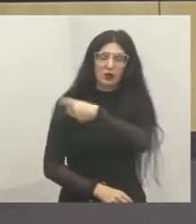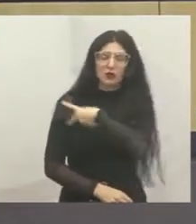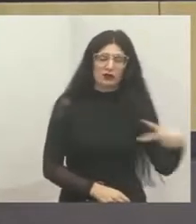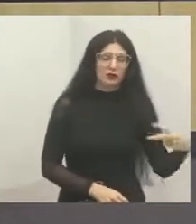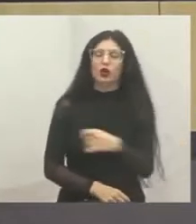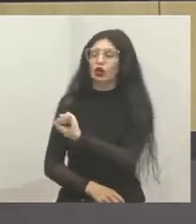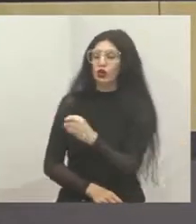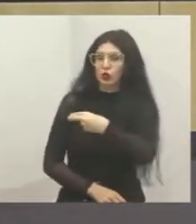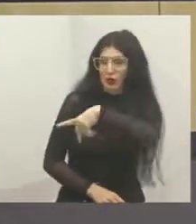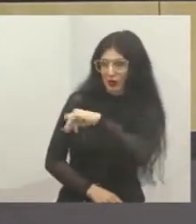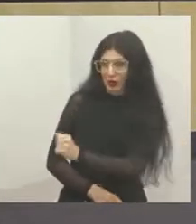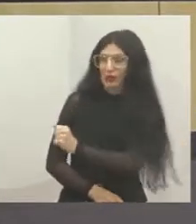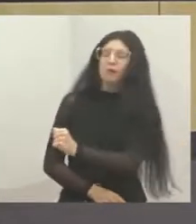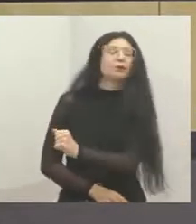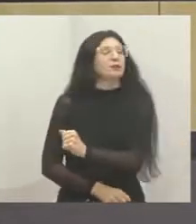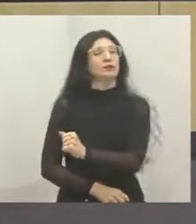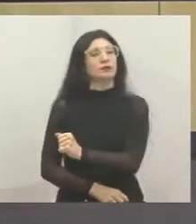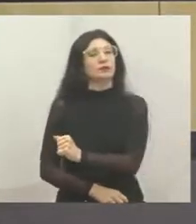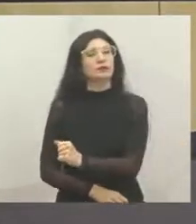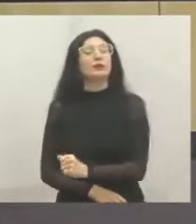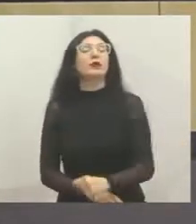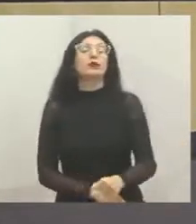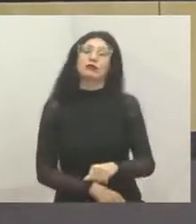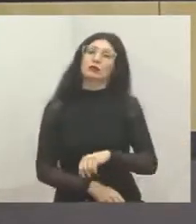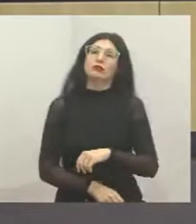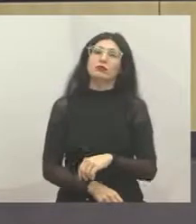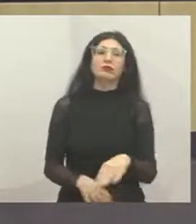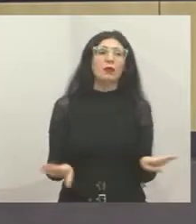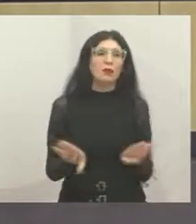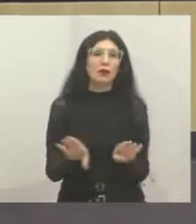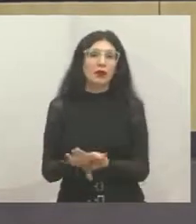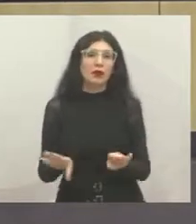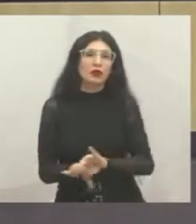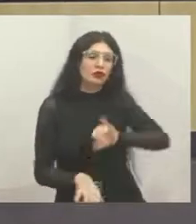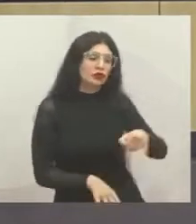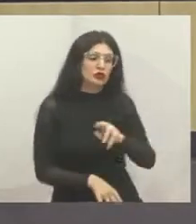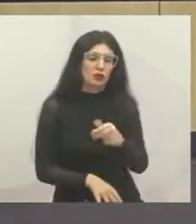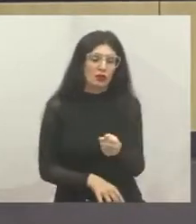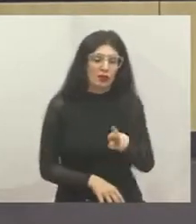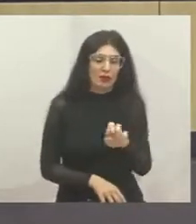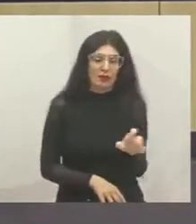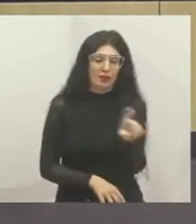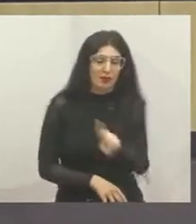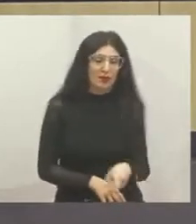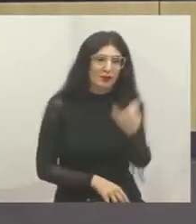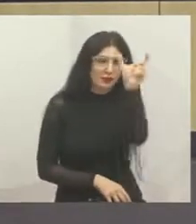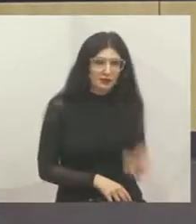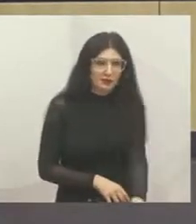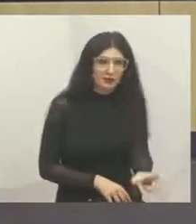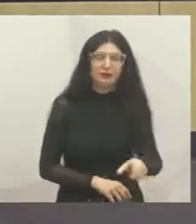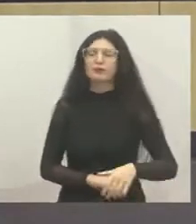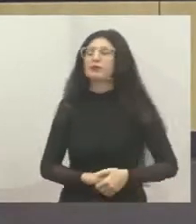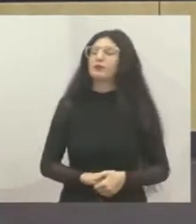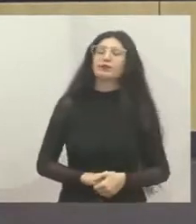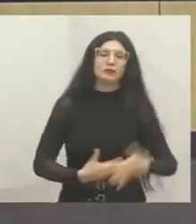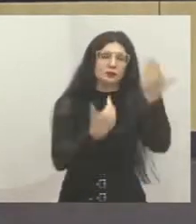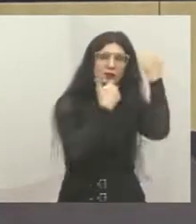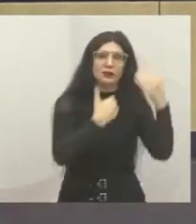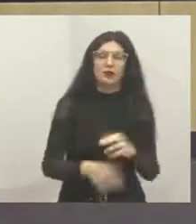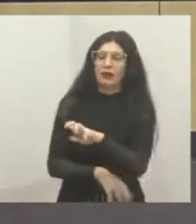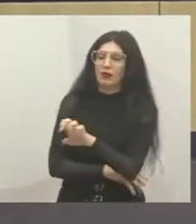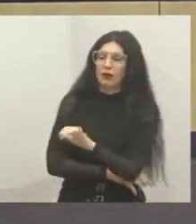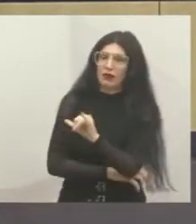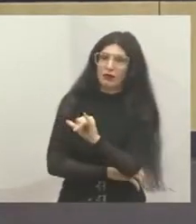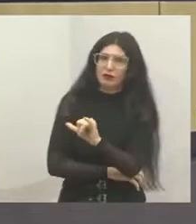Sônia Patas da Amizade, relatora, e Juarez Araújo, membro. Agradeço a presença do senhor